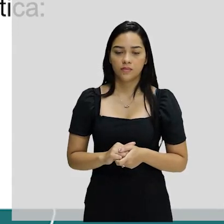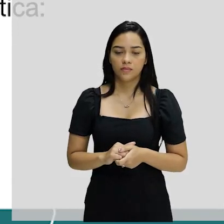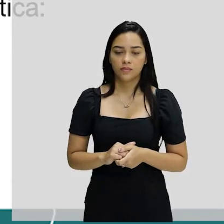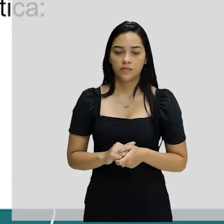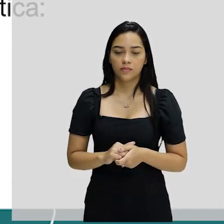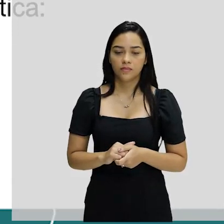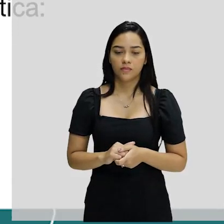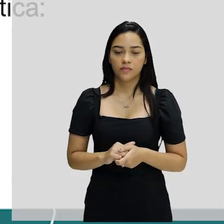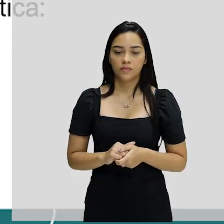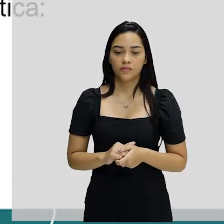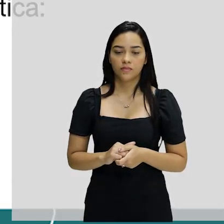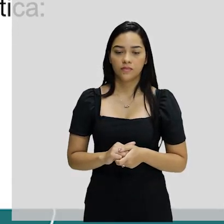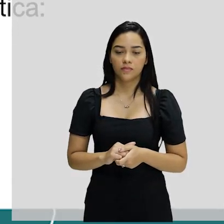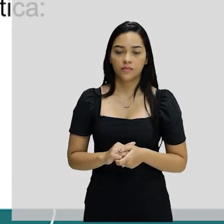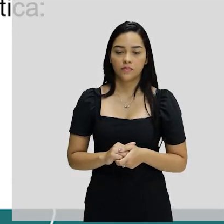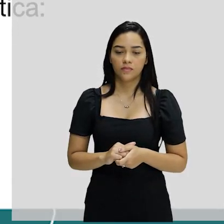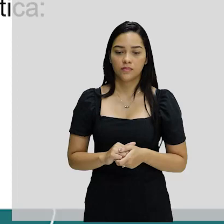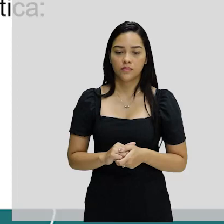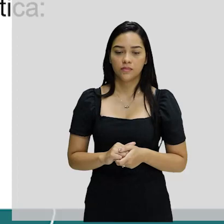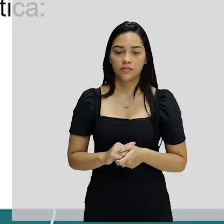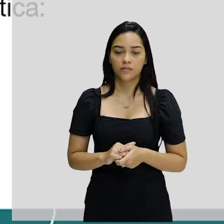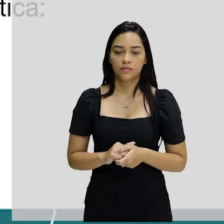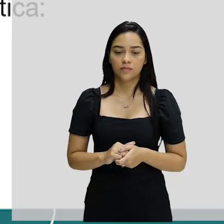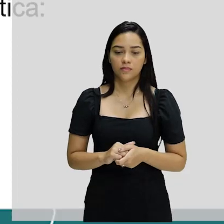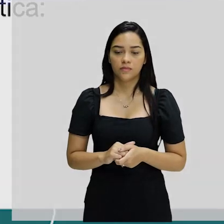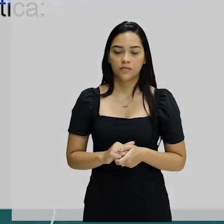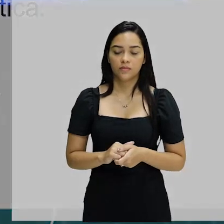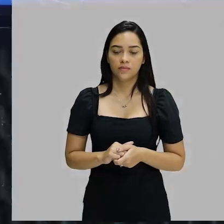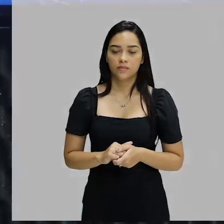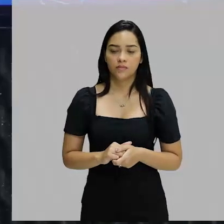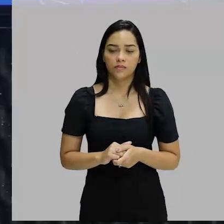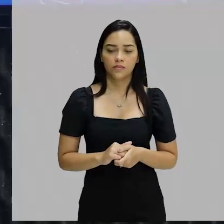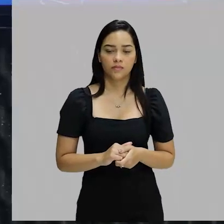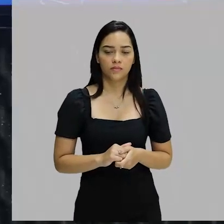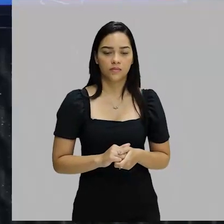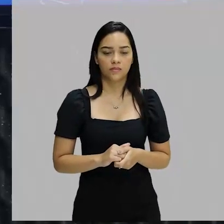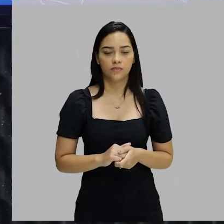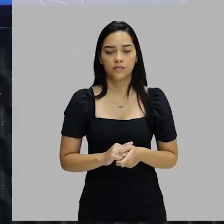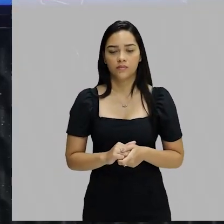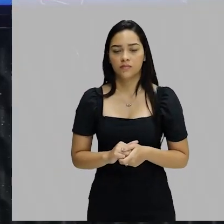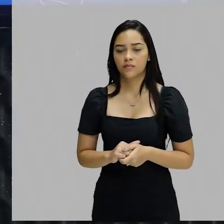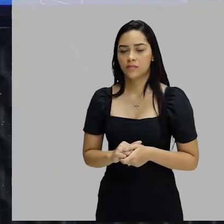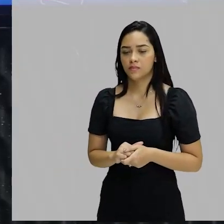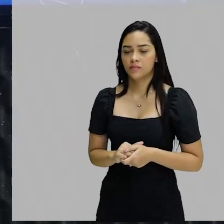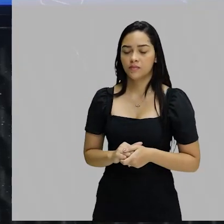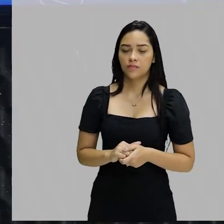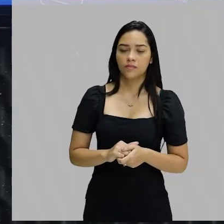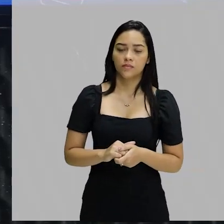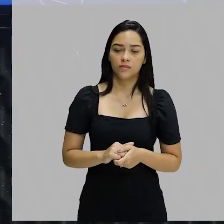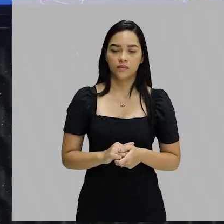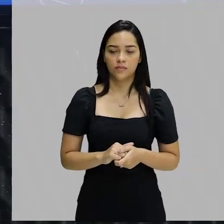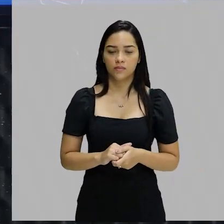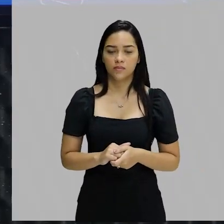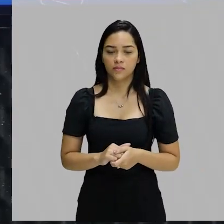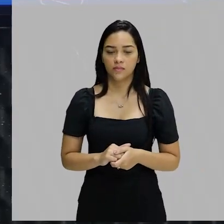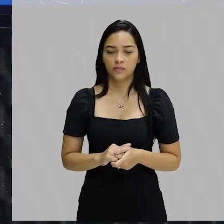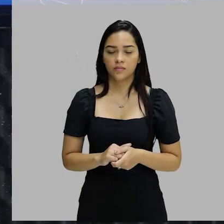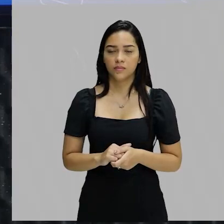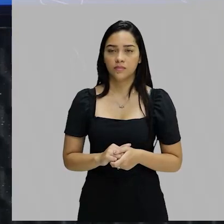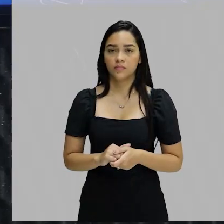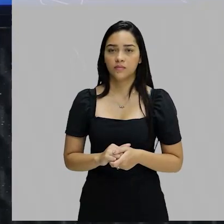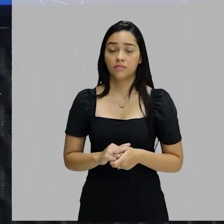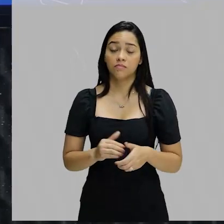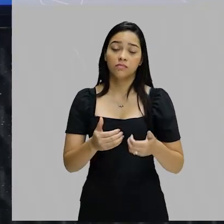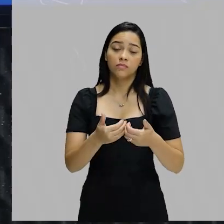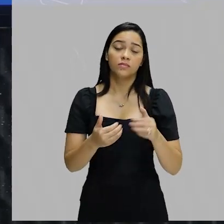com a inclusão da letra S no final das palavras. Mas, como é típico do nosso idioma, há exceções para essa regra, né, turma? Seria muito